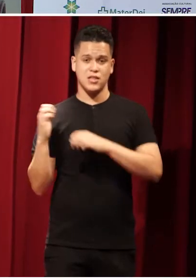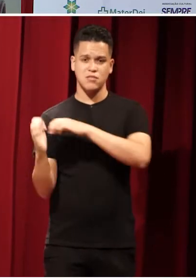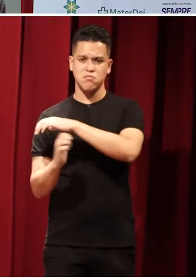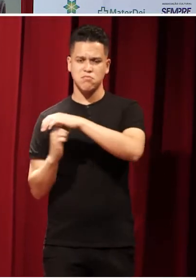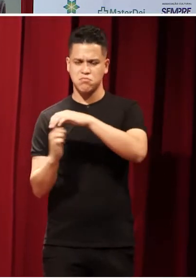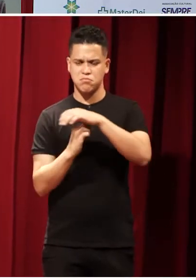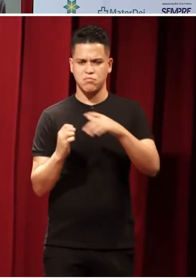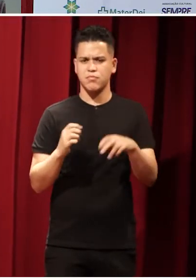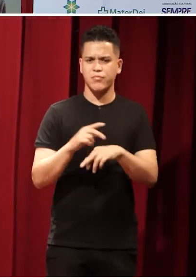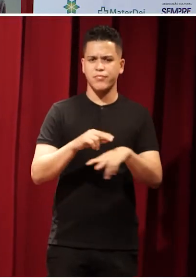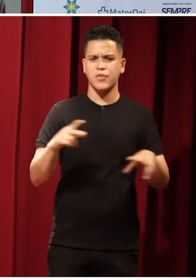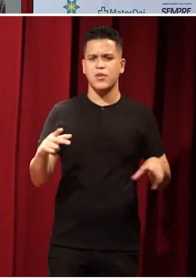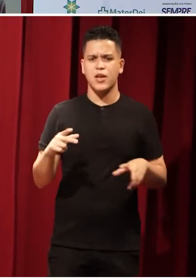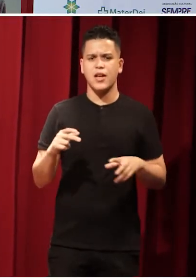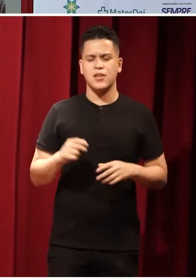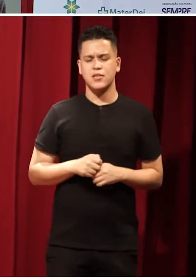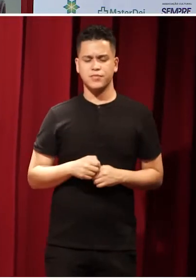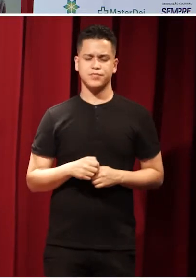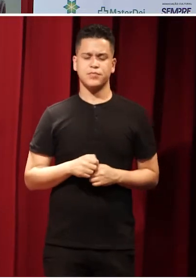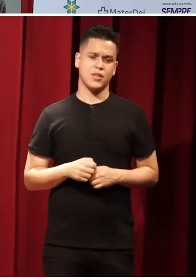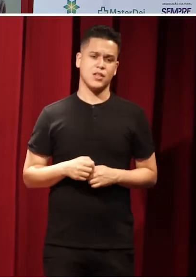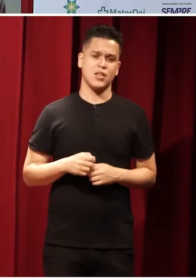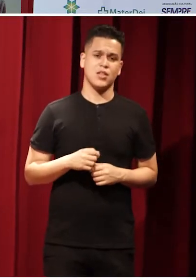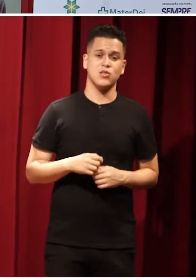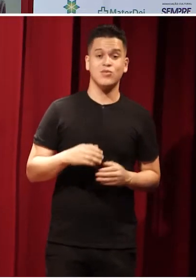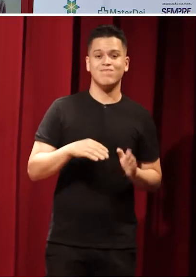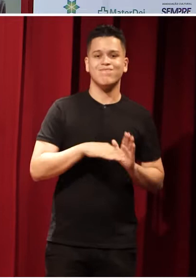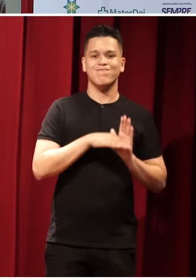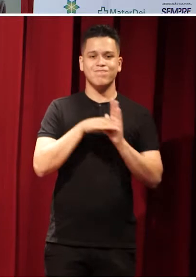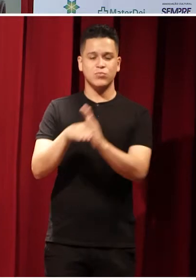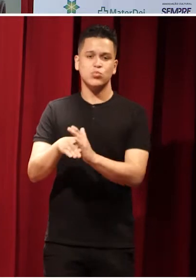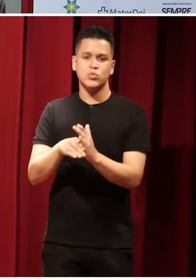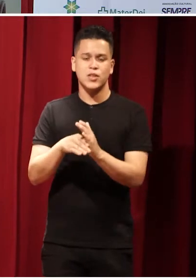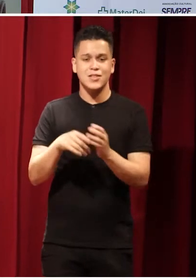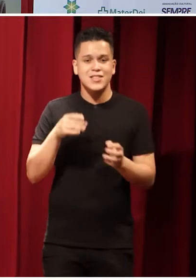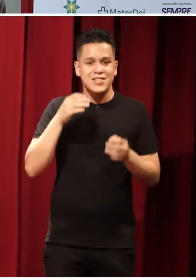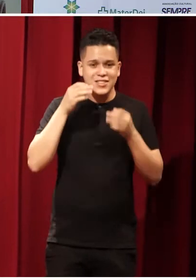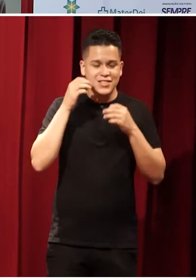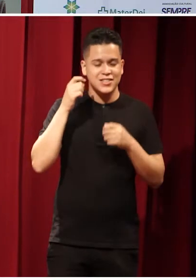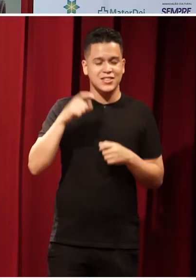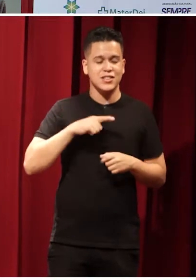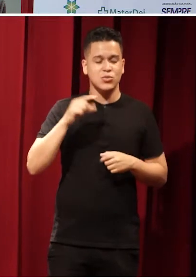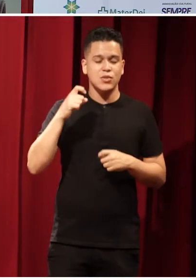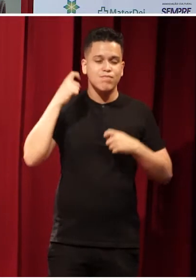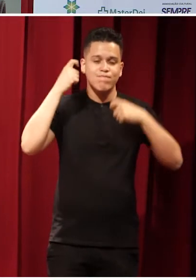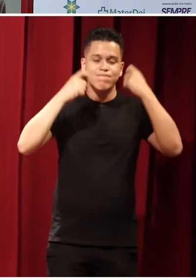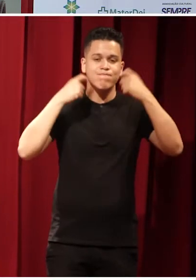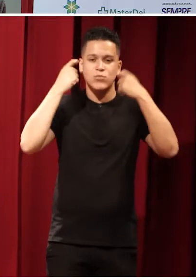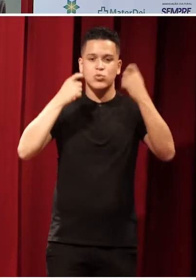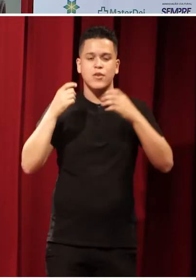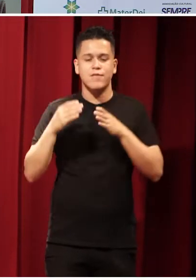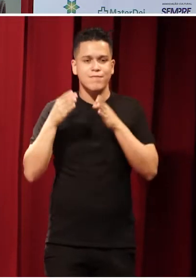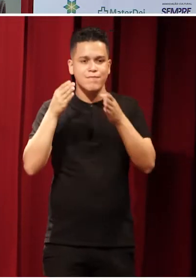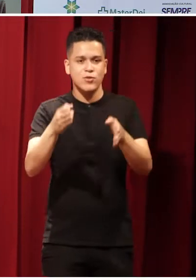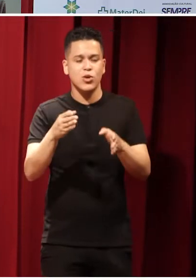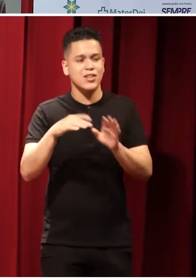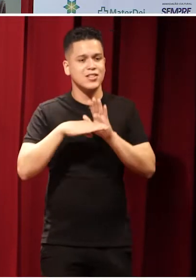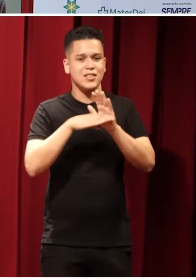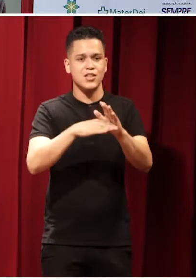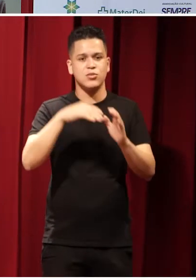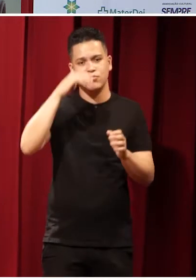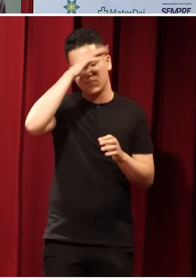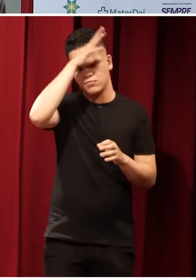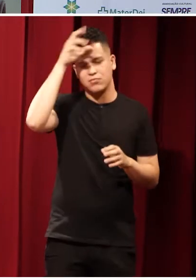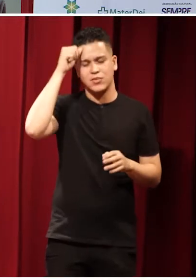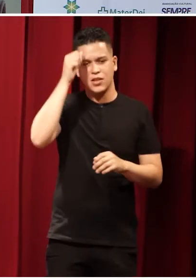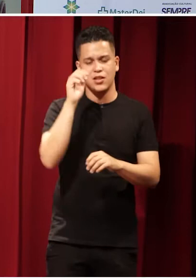que empresas assumam causas socioambientais. Não se trata absolutamente de